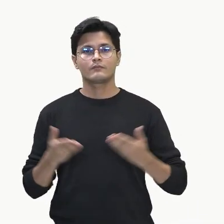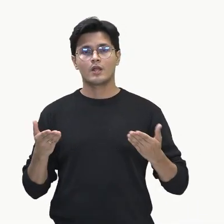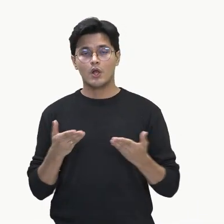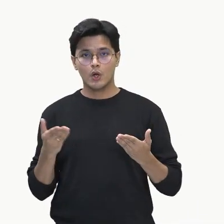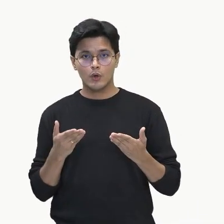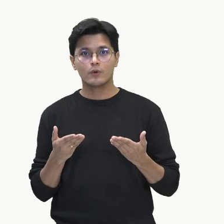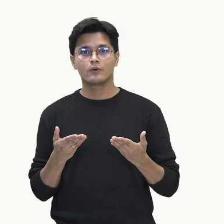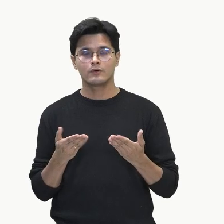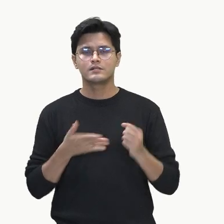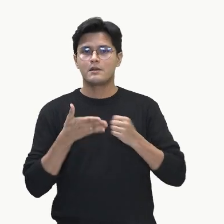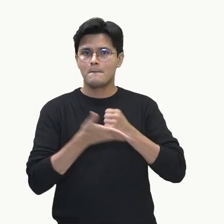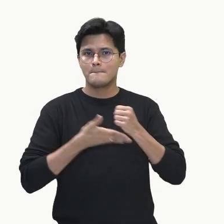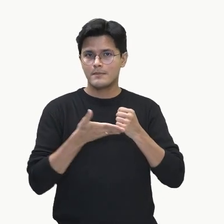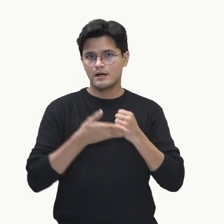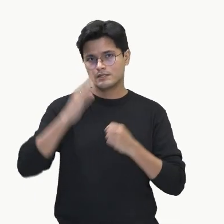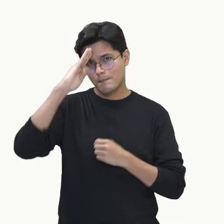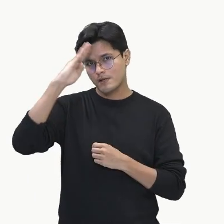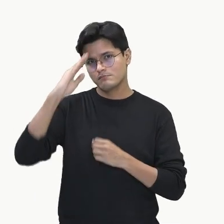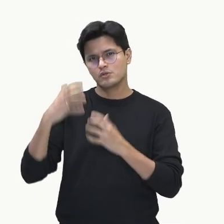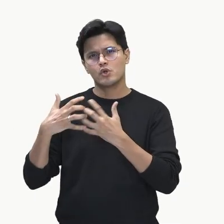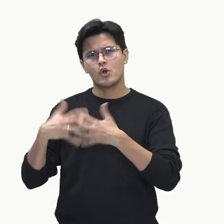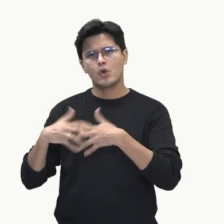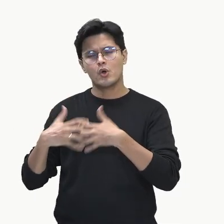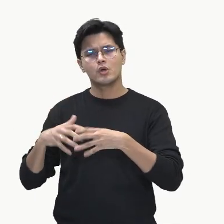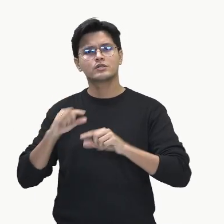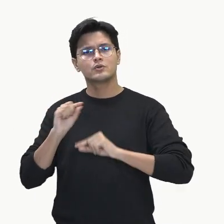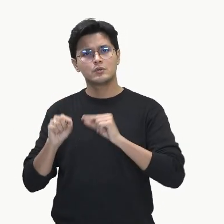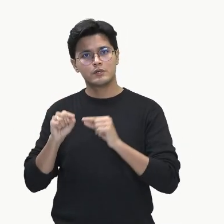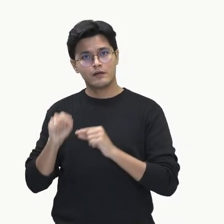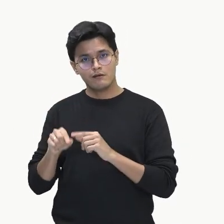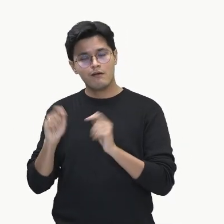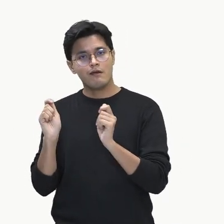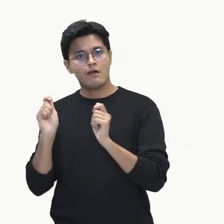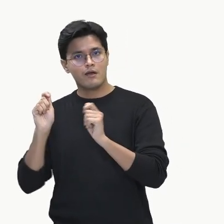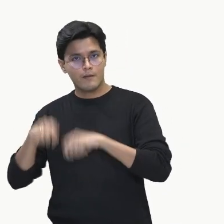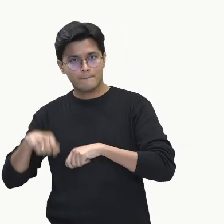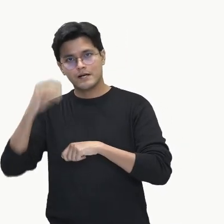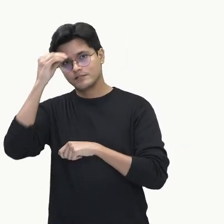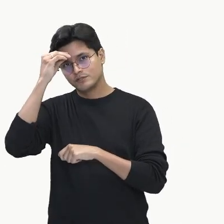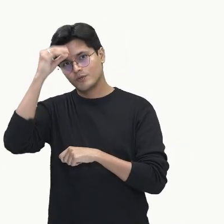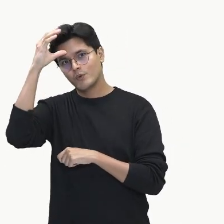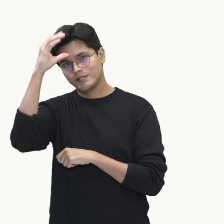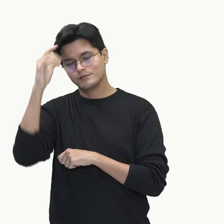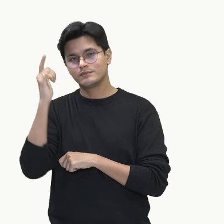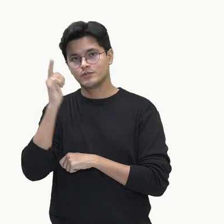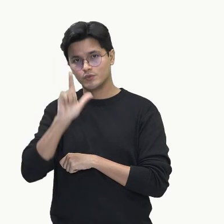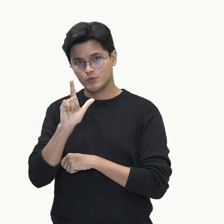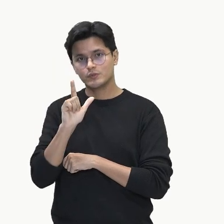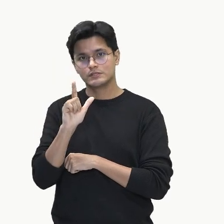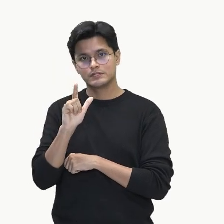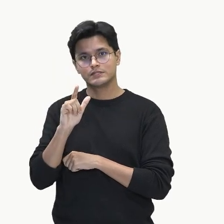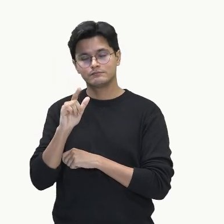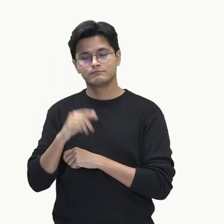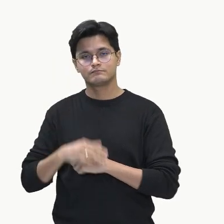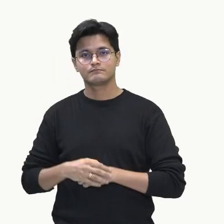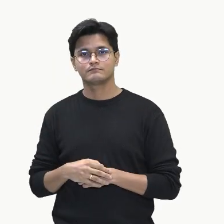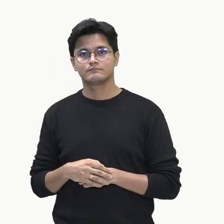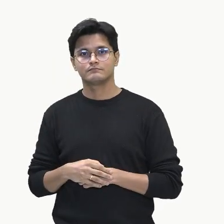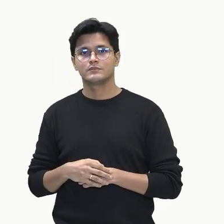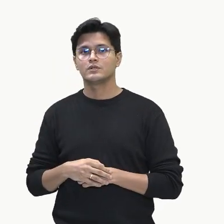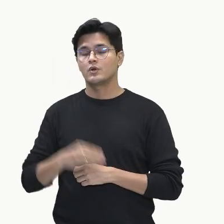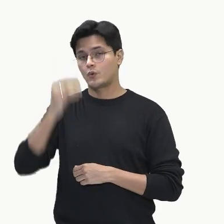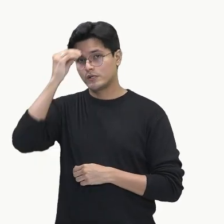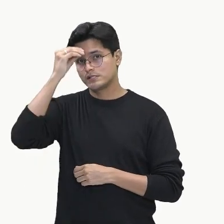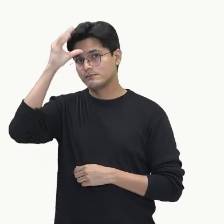princípios lógicos podem dar conhecimentos ao homem. Conhecimentos